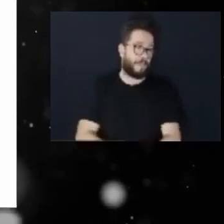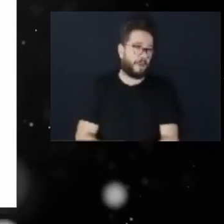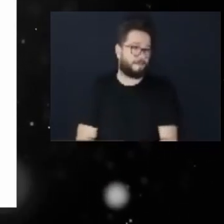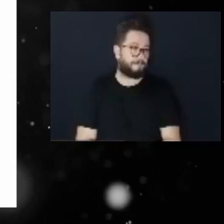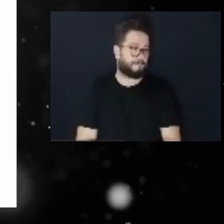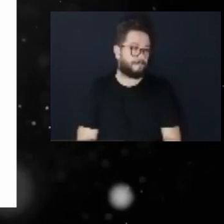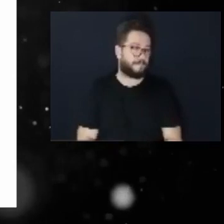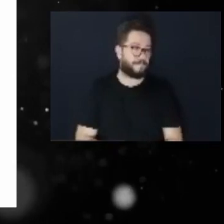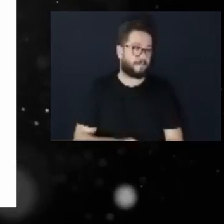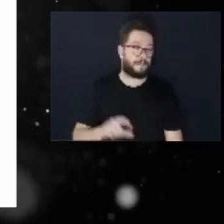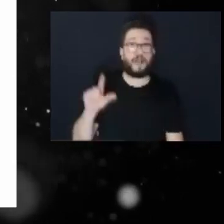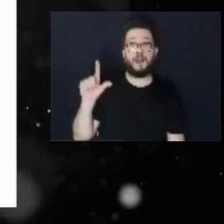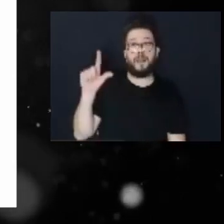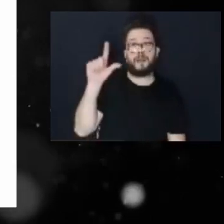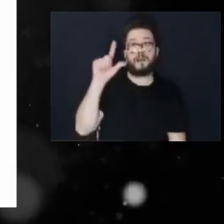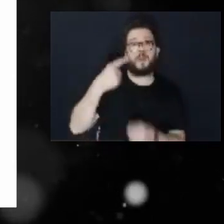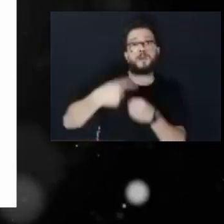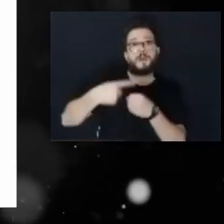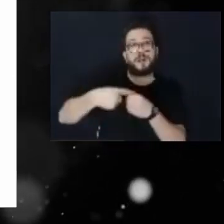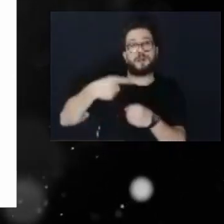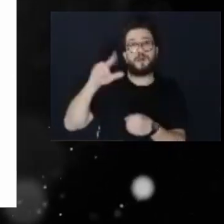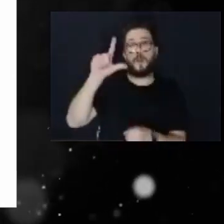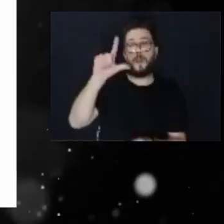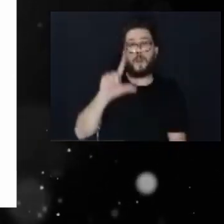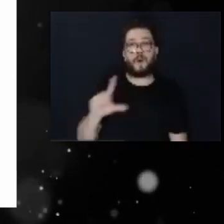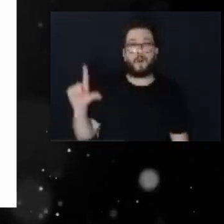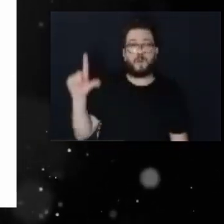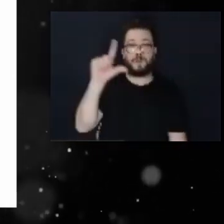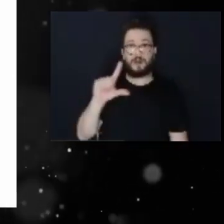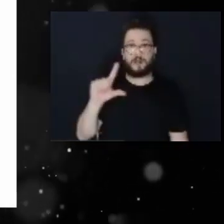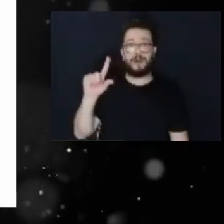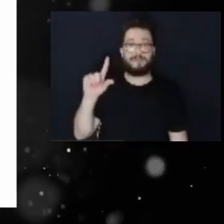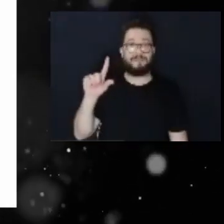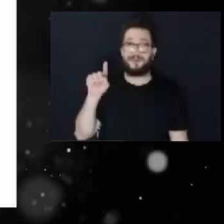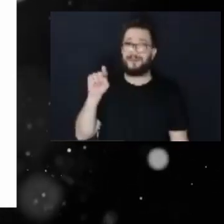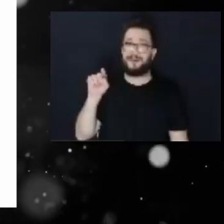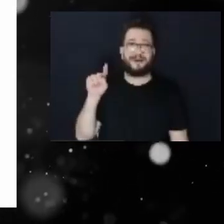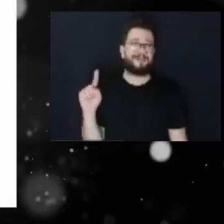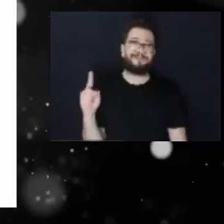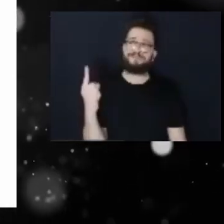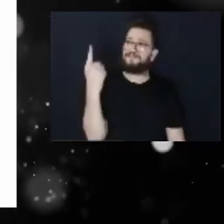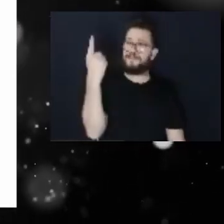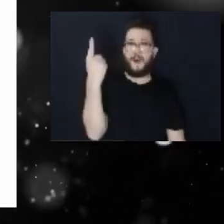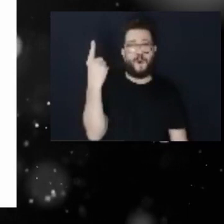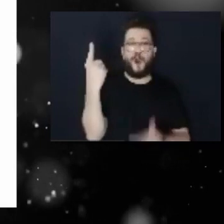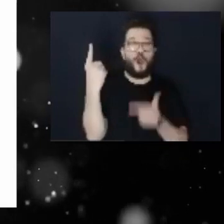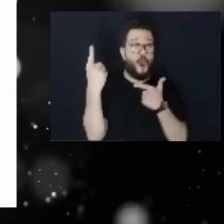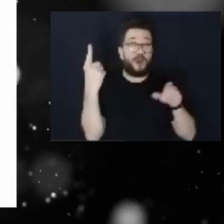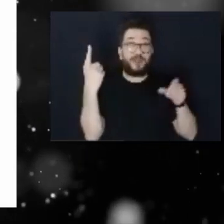Londrina. Londrina é um caso à parte de todas as outras cidades do Paraná.